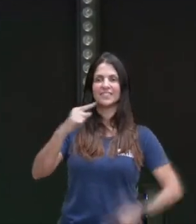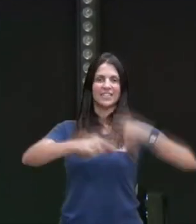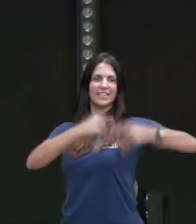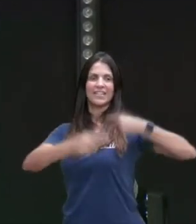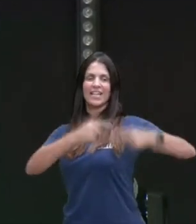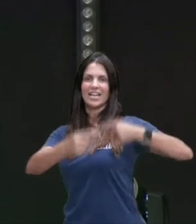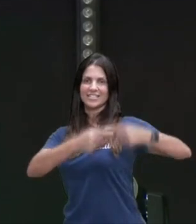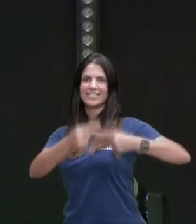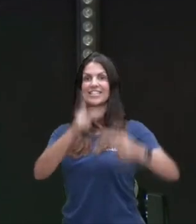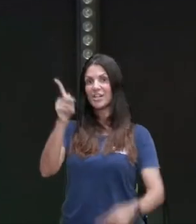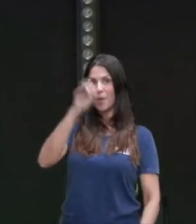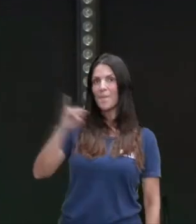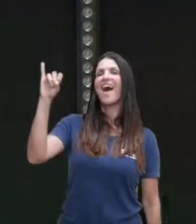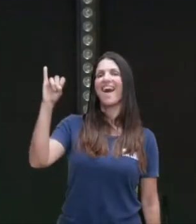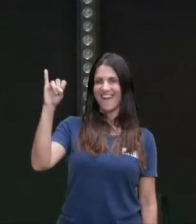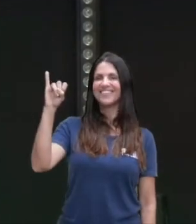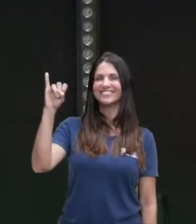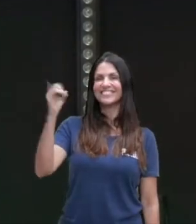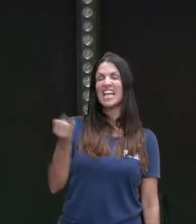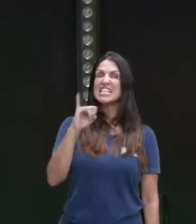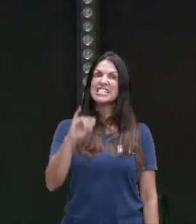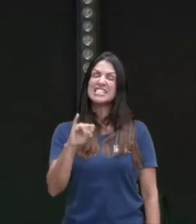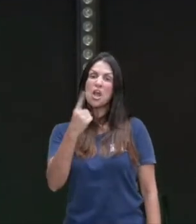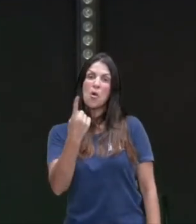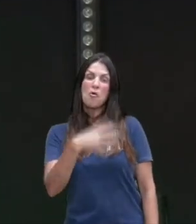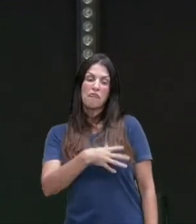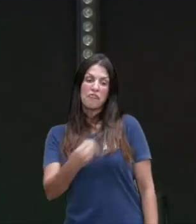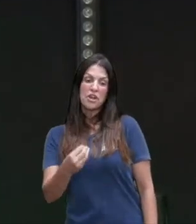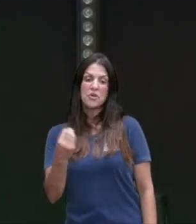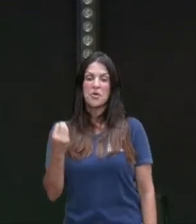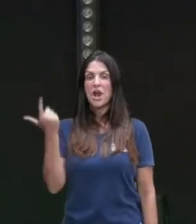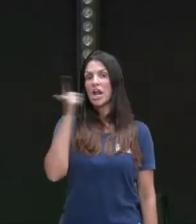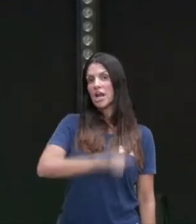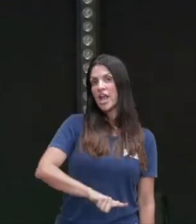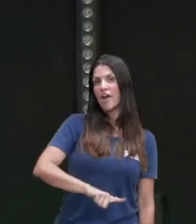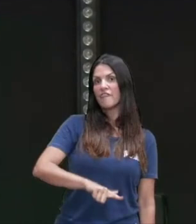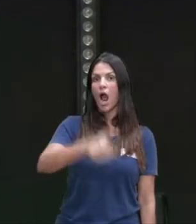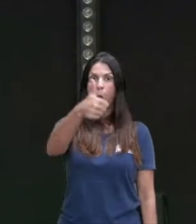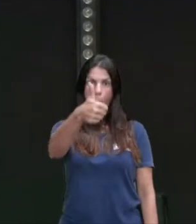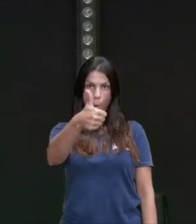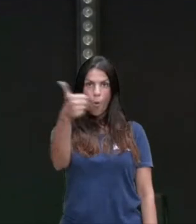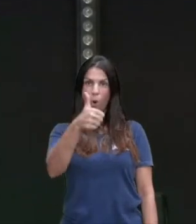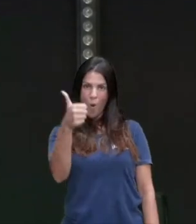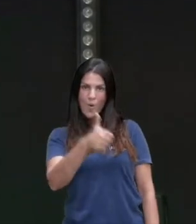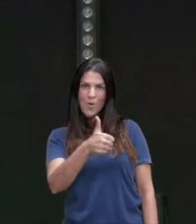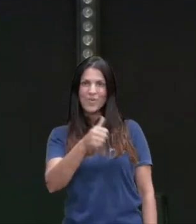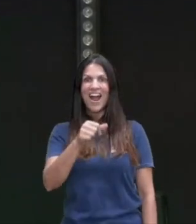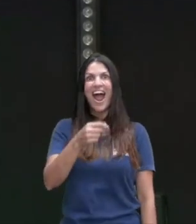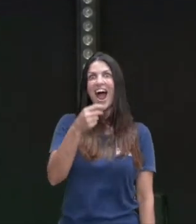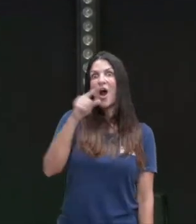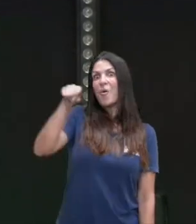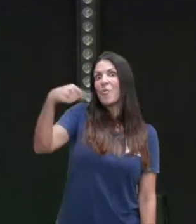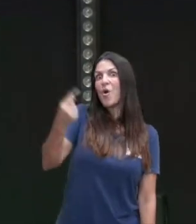de ganhar 200000 isso vai de Maio vai não vale demais você pega e dá para um